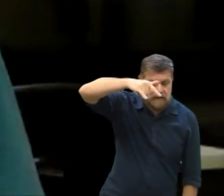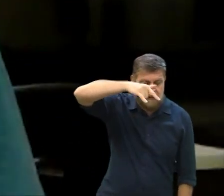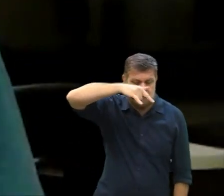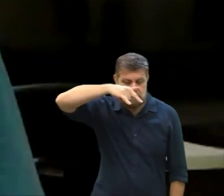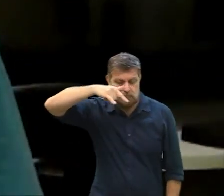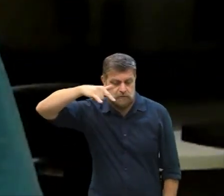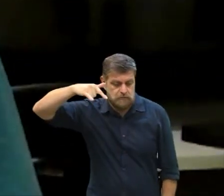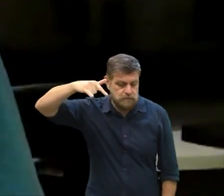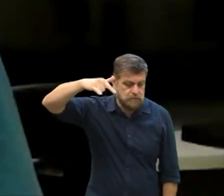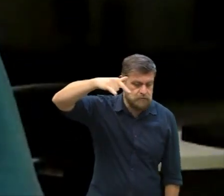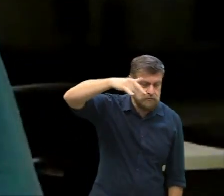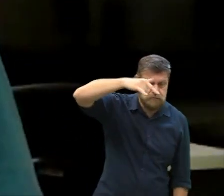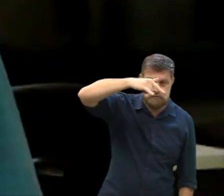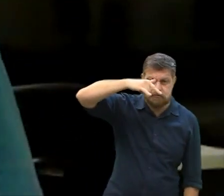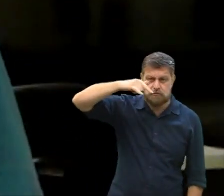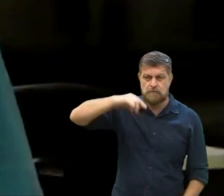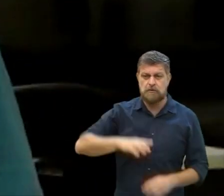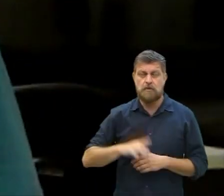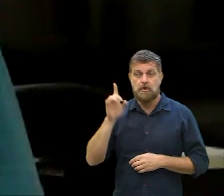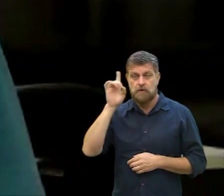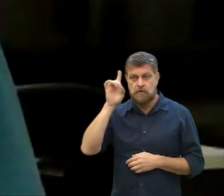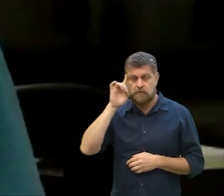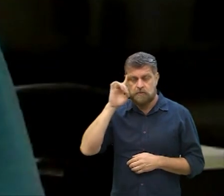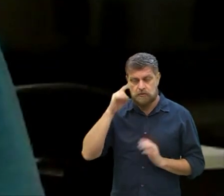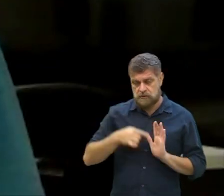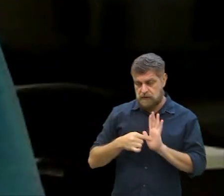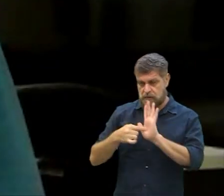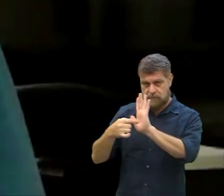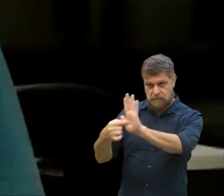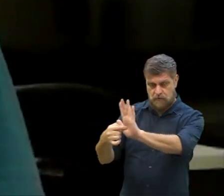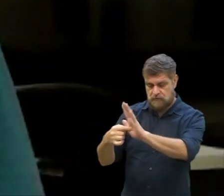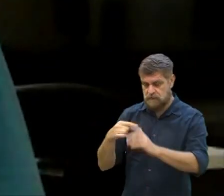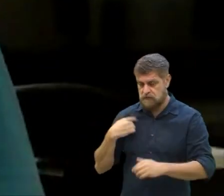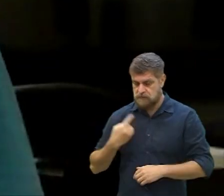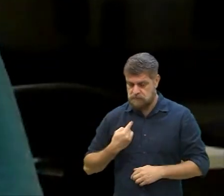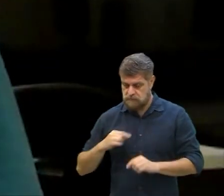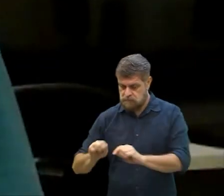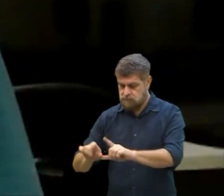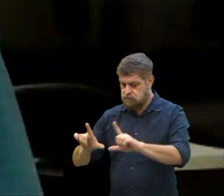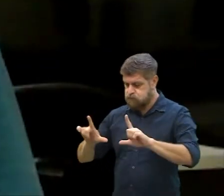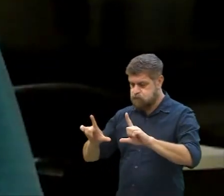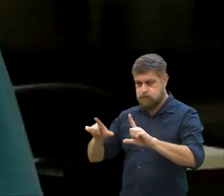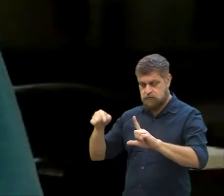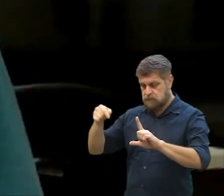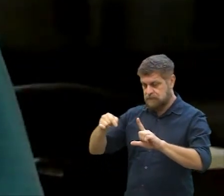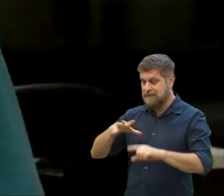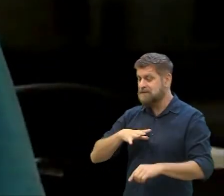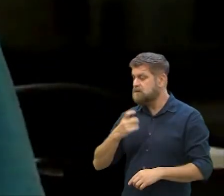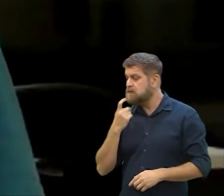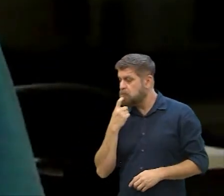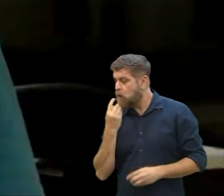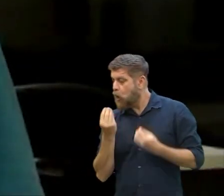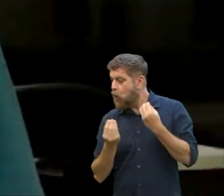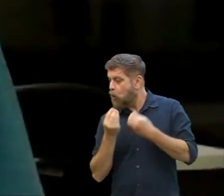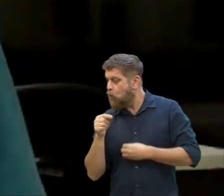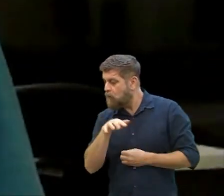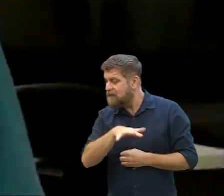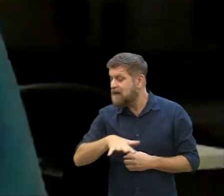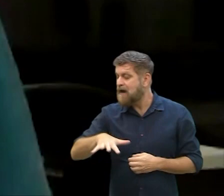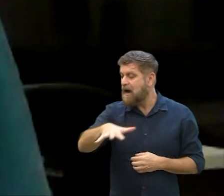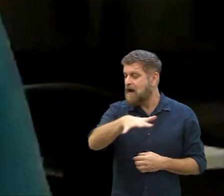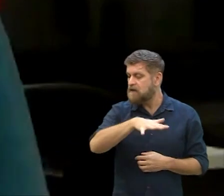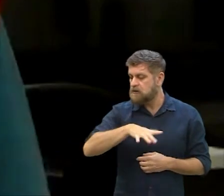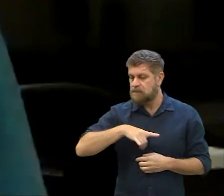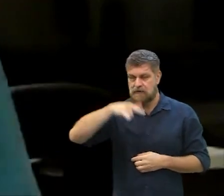Então, o INPE diariamente emite os alertas para a nossa cidade, para a